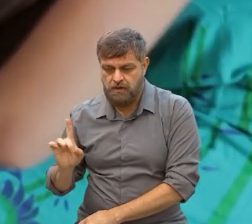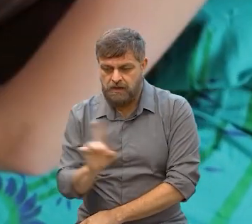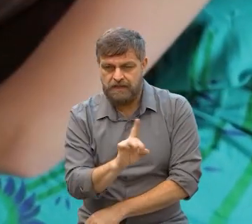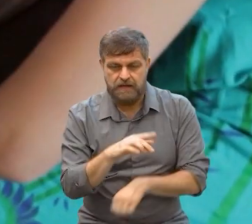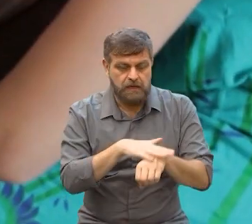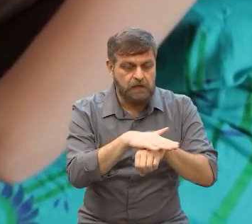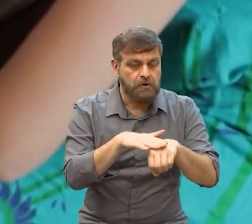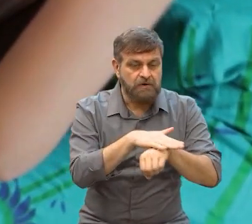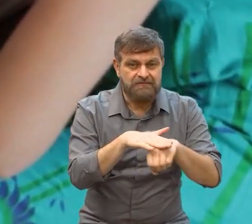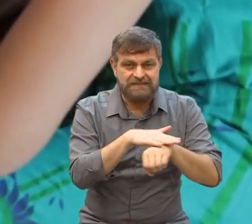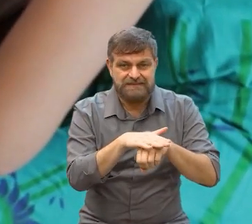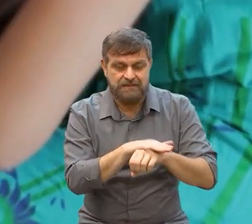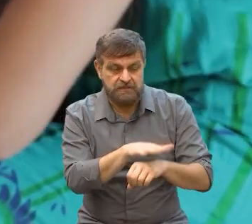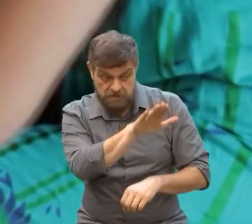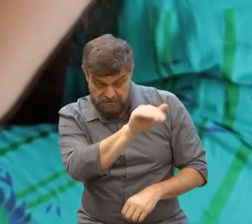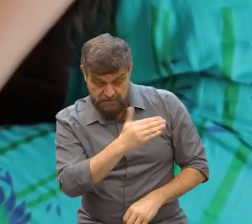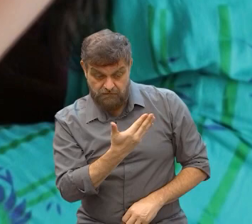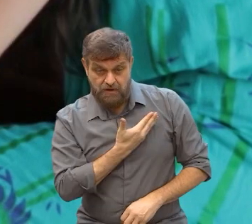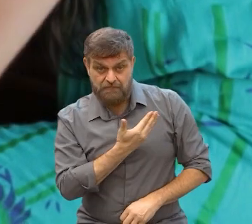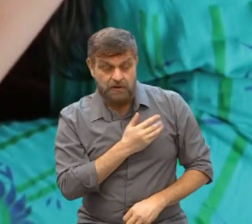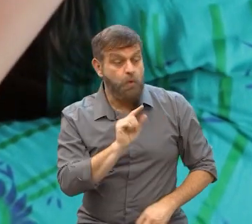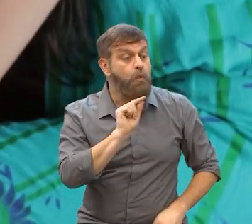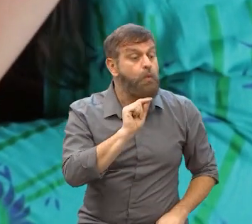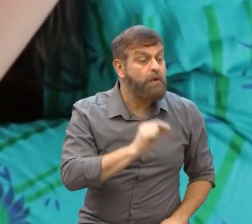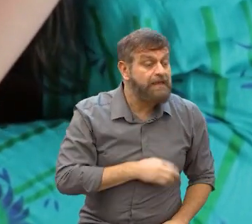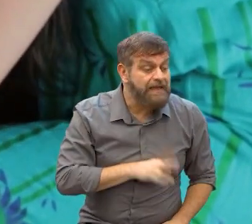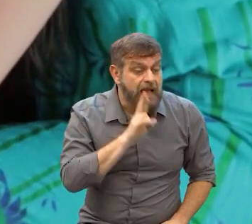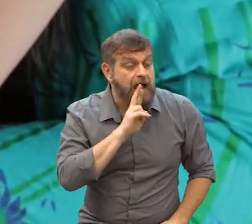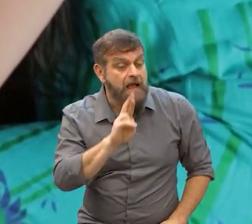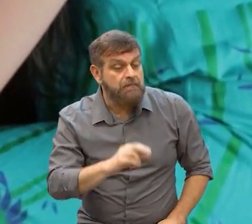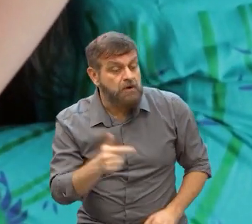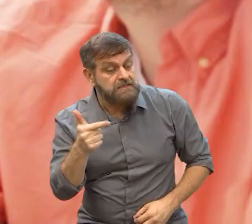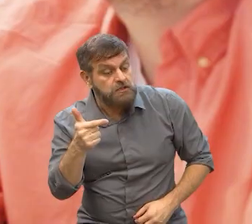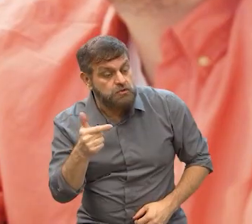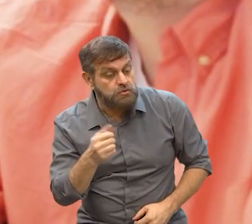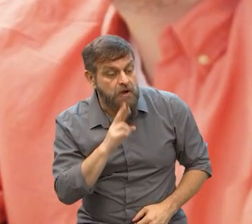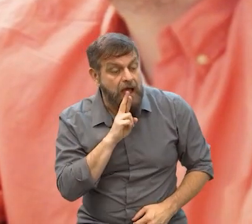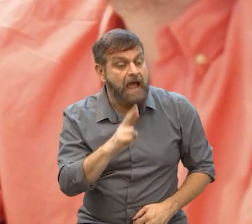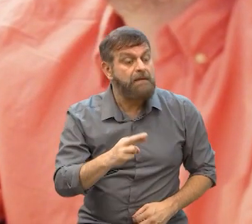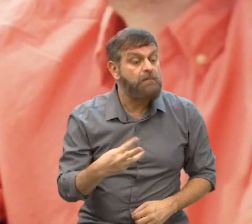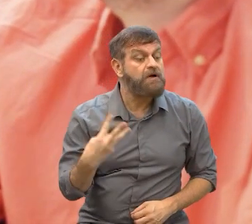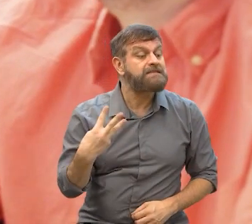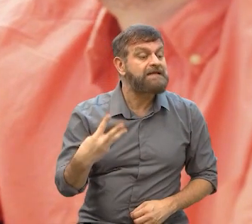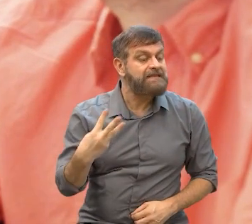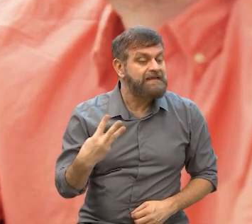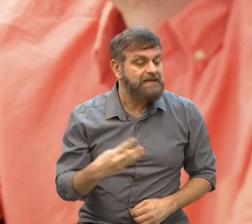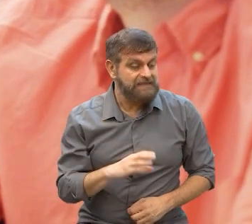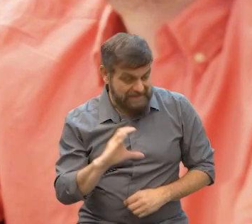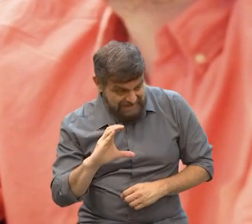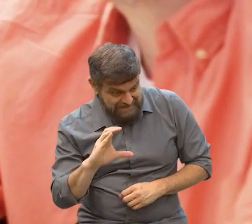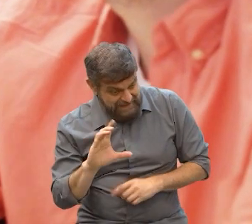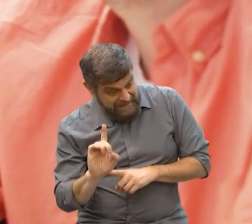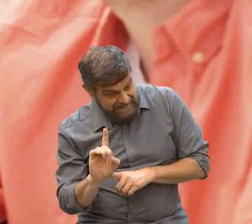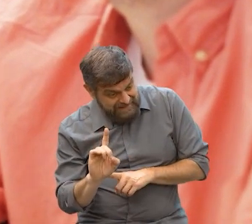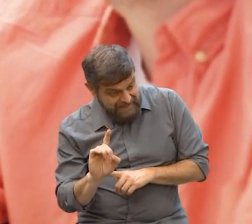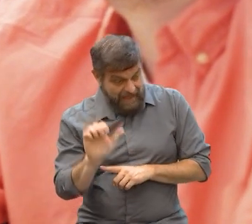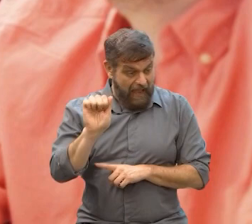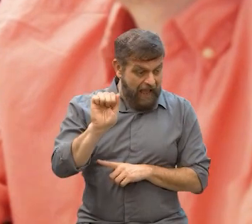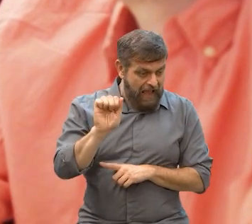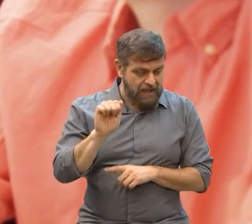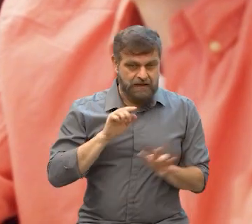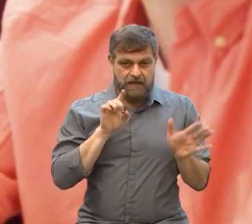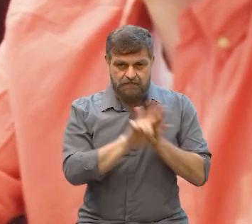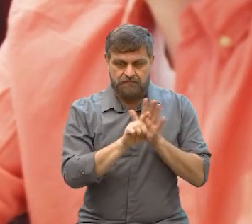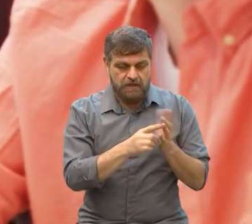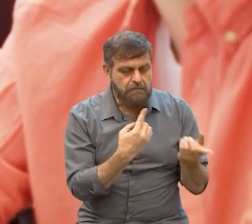e começava assim com os colegas. O que você pôs na 2? Ele já discutia, o que você né? pôs na 3? E começava a